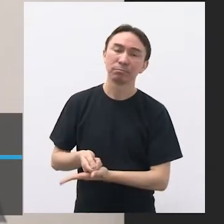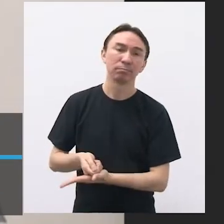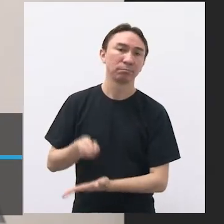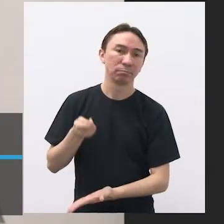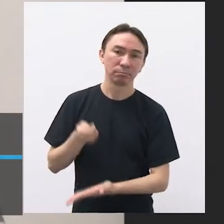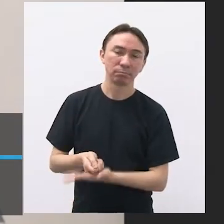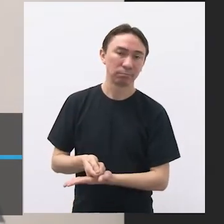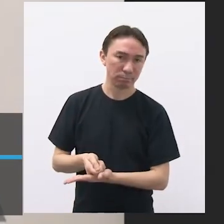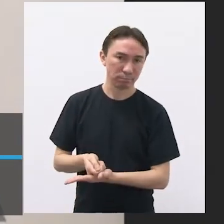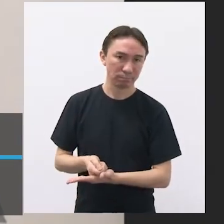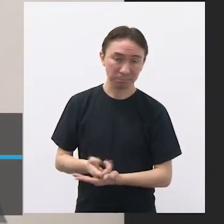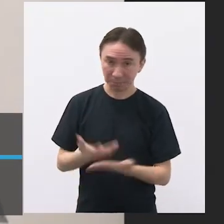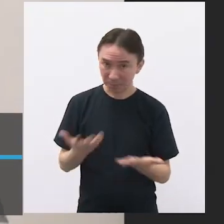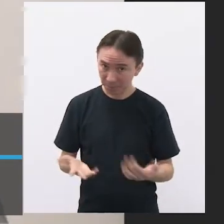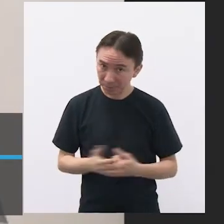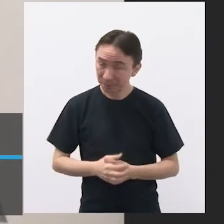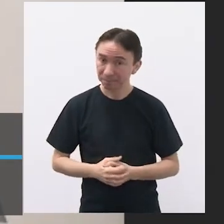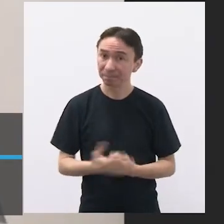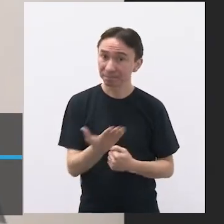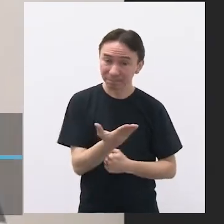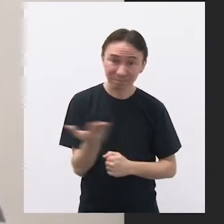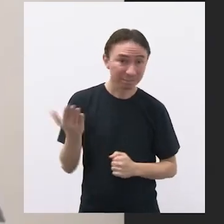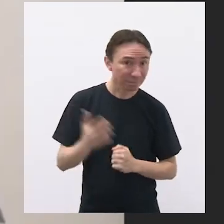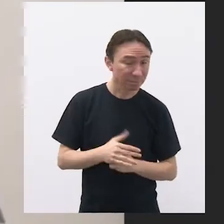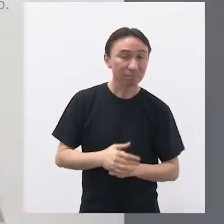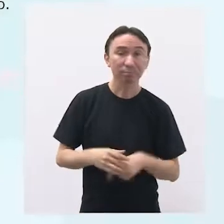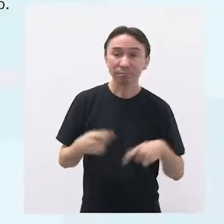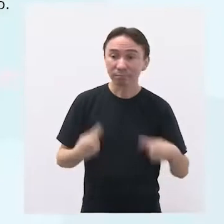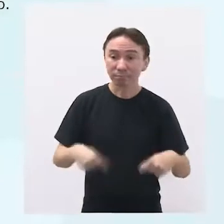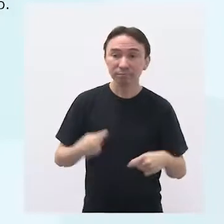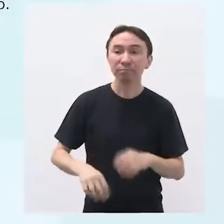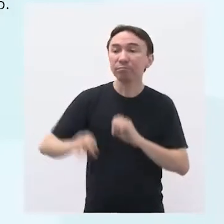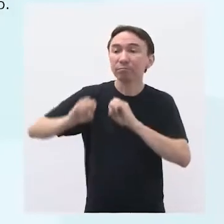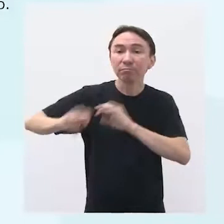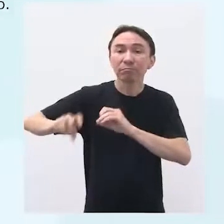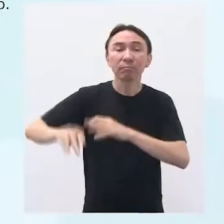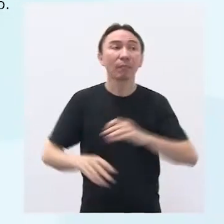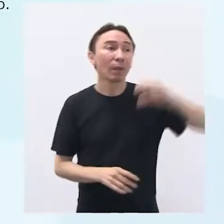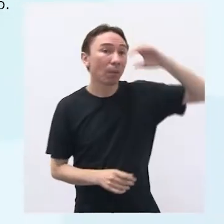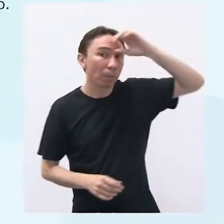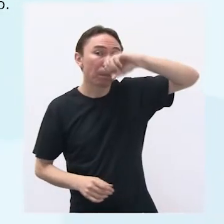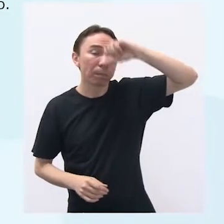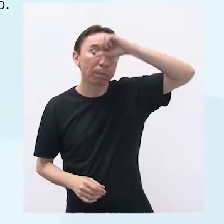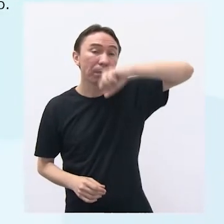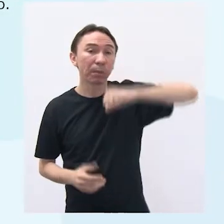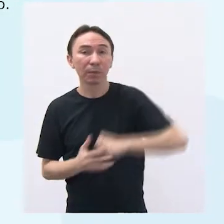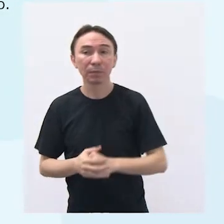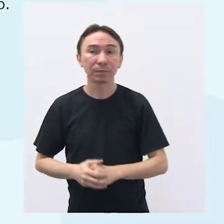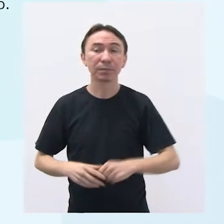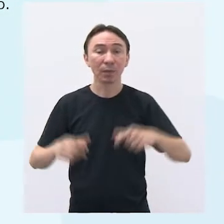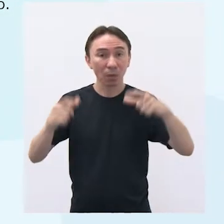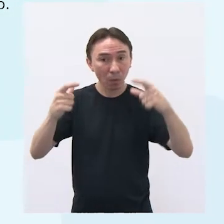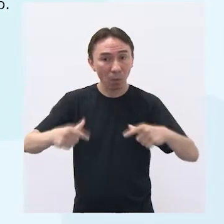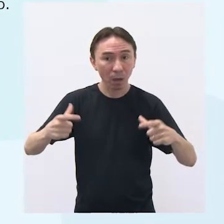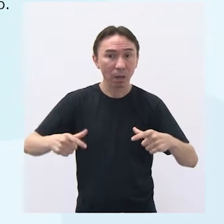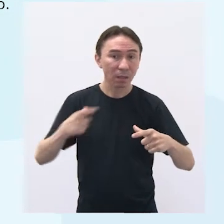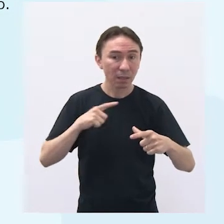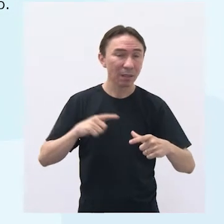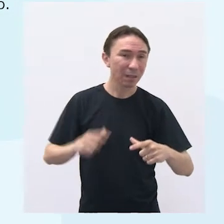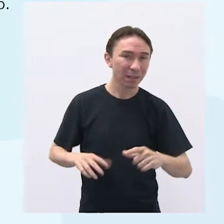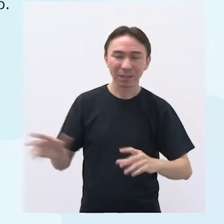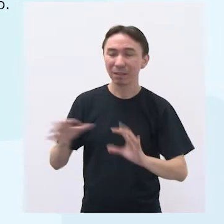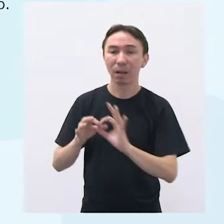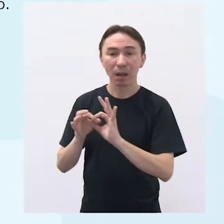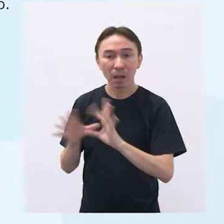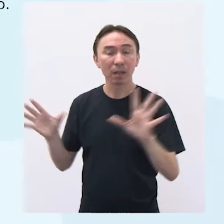questão da aprendizagem? Espaços que consideram as identidades das estudantes e dos estudantes é espaço de aprendizagem. Do mesmo